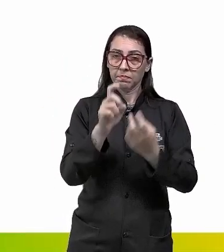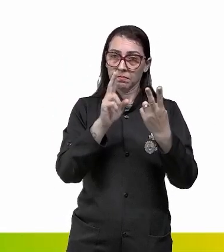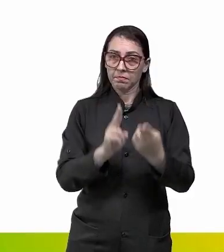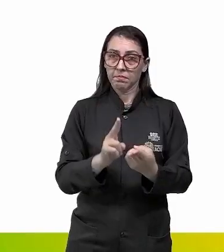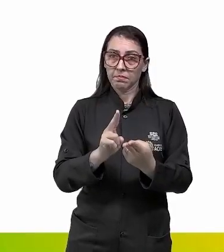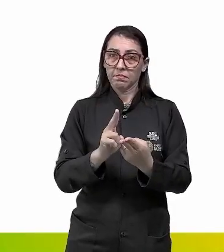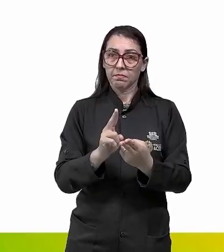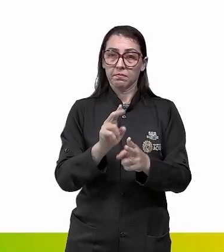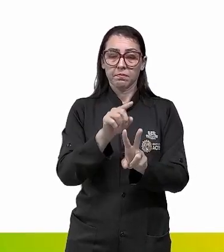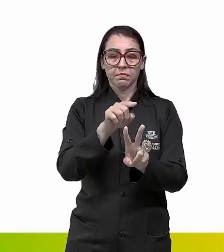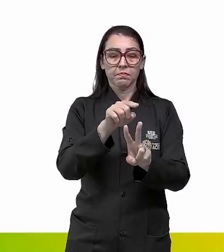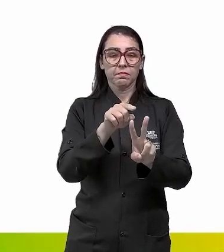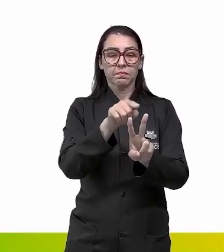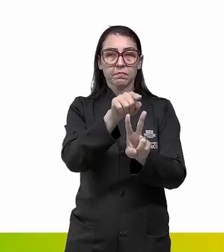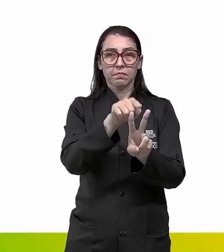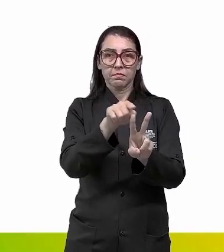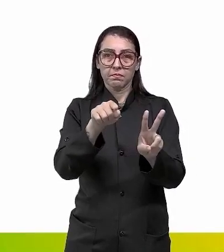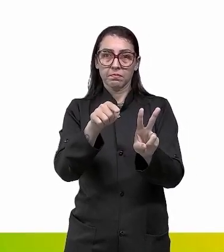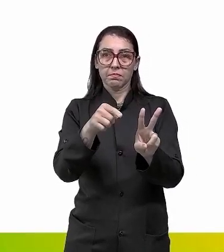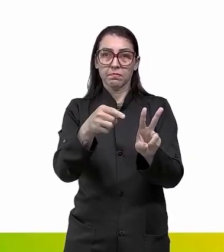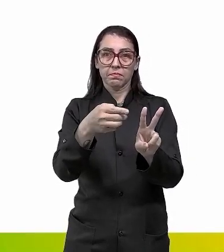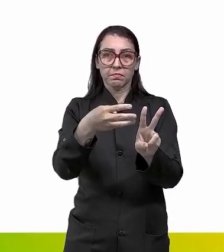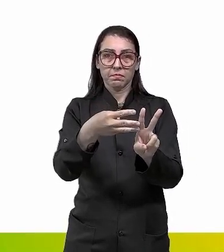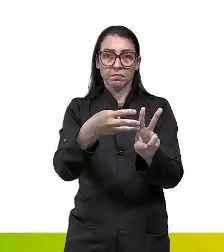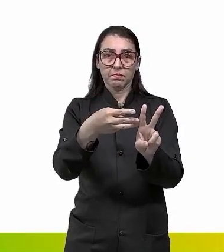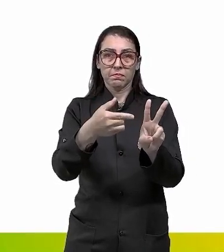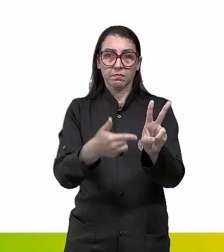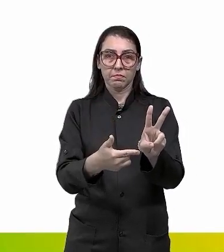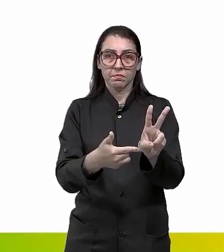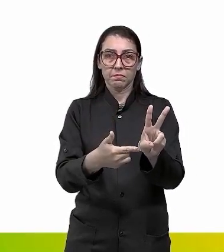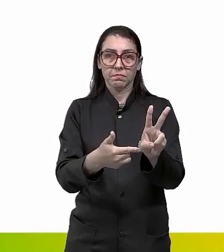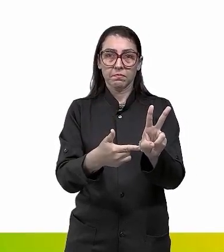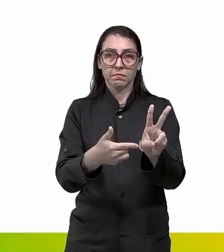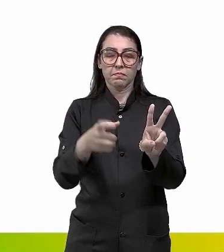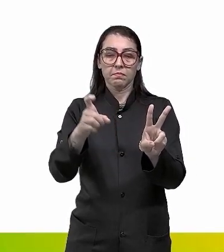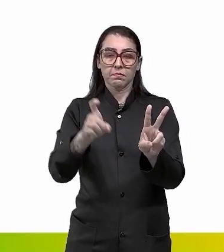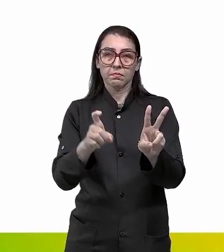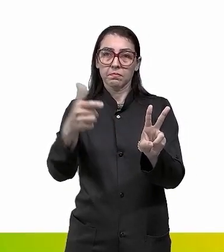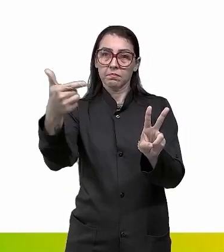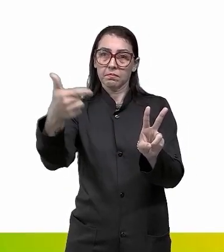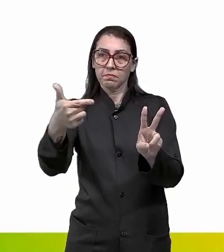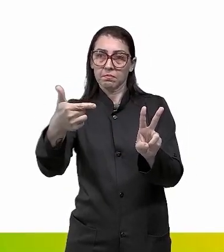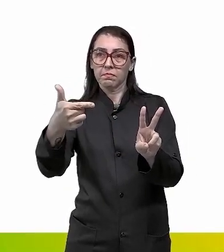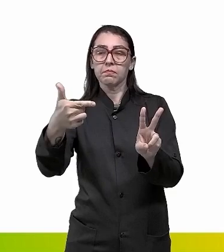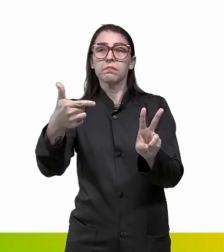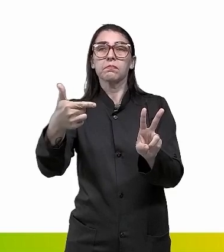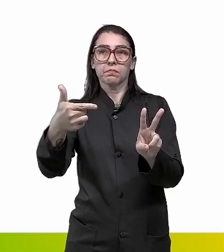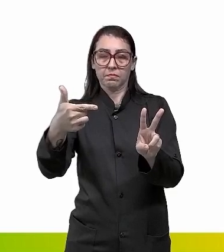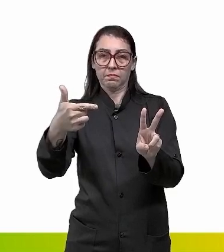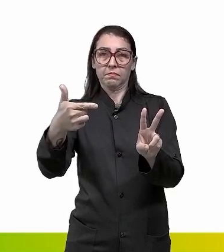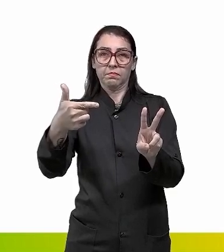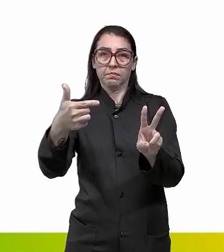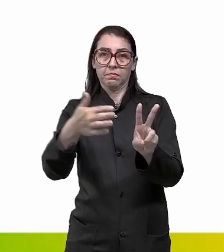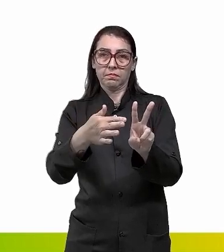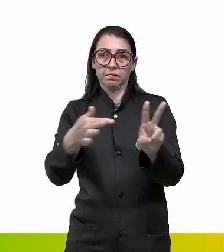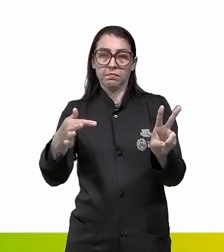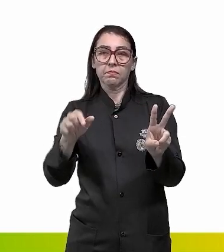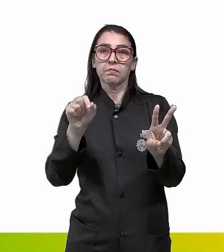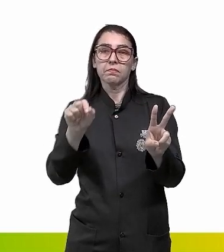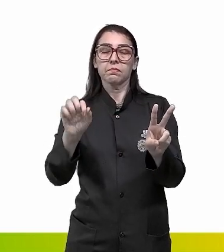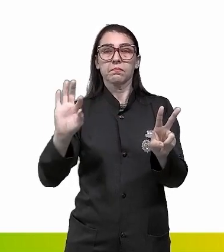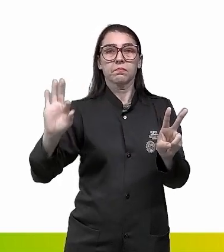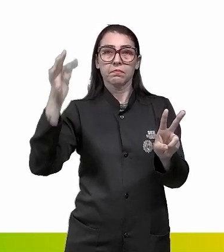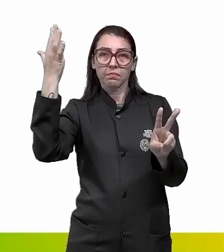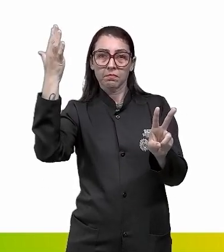a raiz de 3 sobre 2x ao quadrado está totalmente de acordo com essa fórmula aqui. O que acontece é